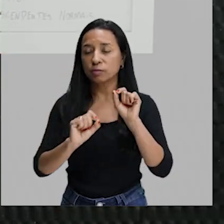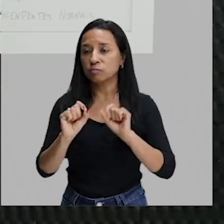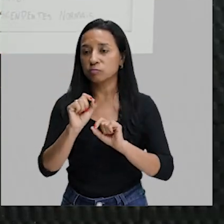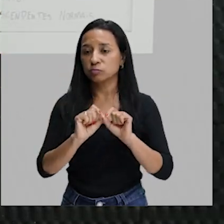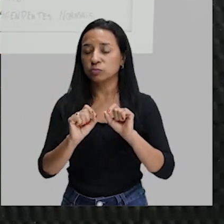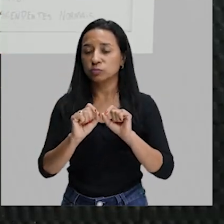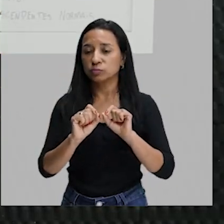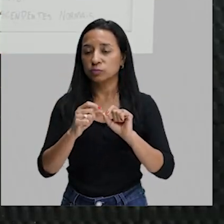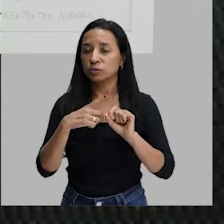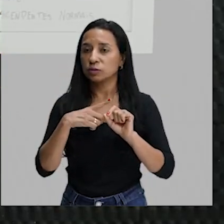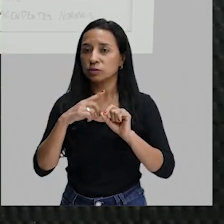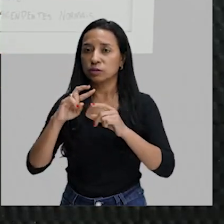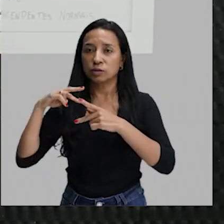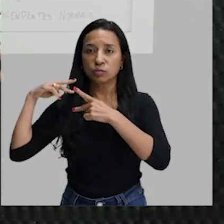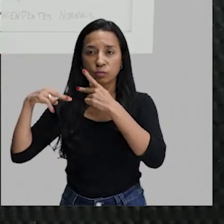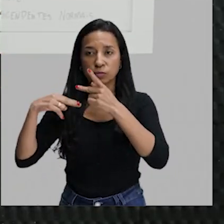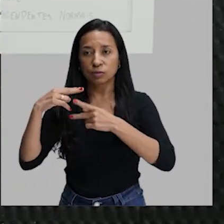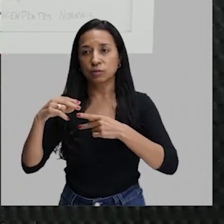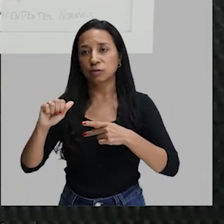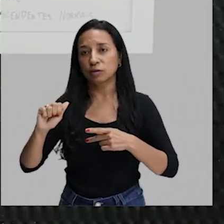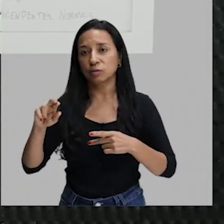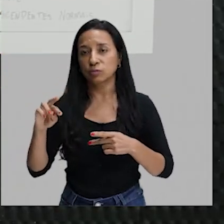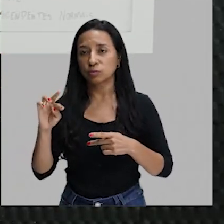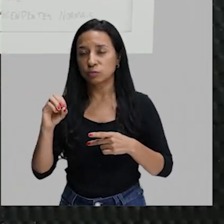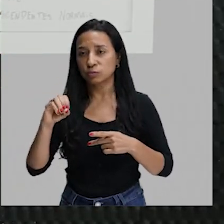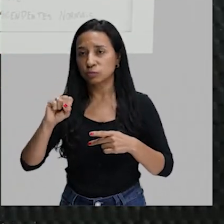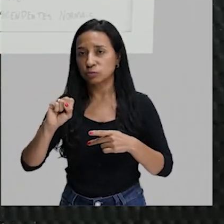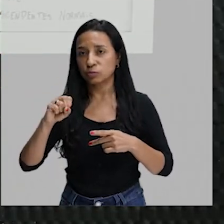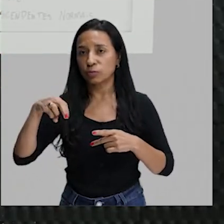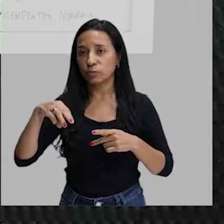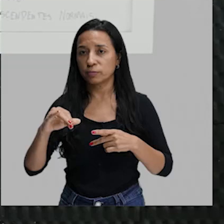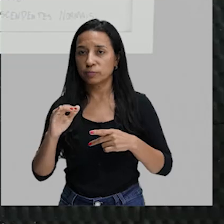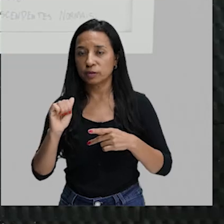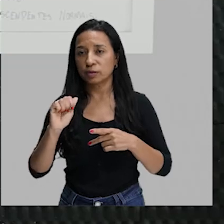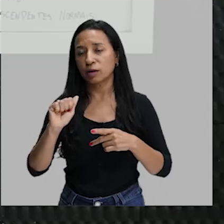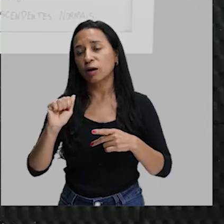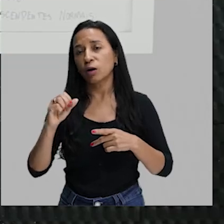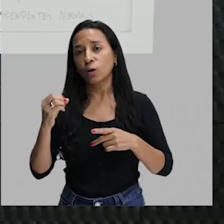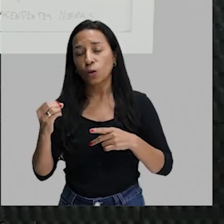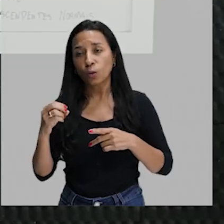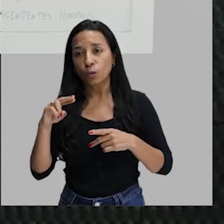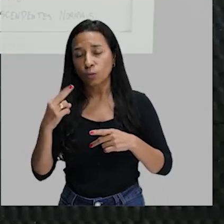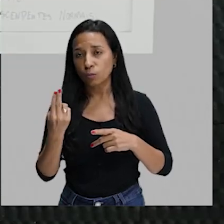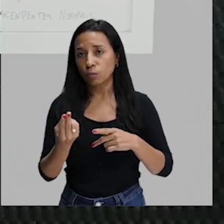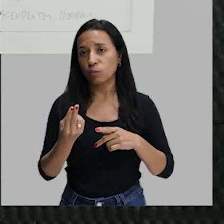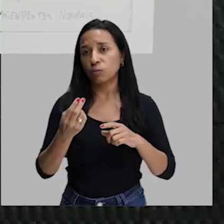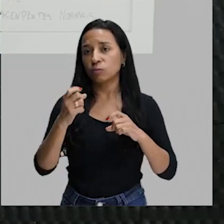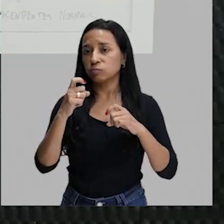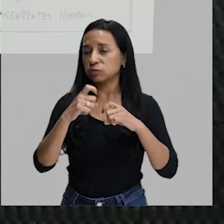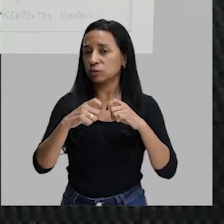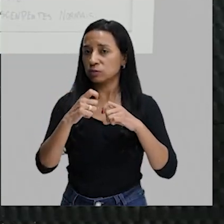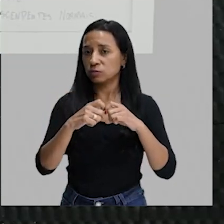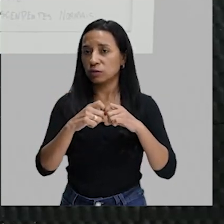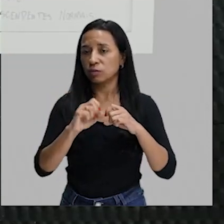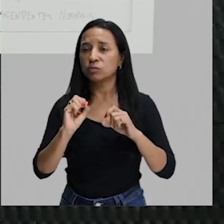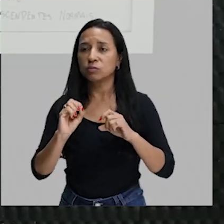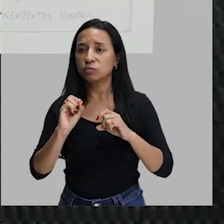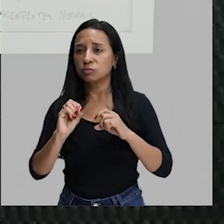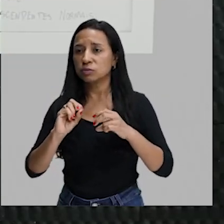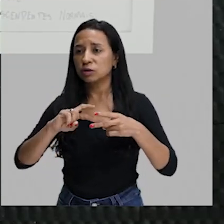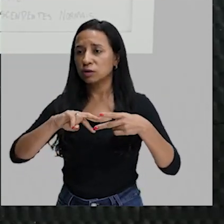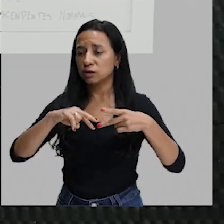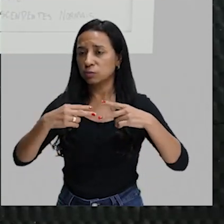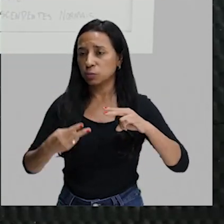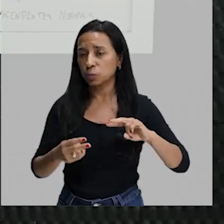se trata de uma herança autossômica ou de uma herança sexual, tá certo? E a gente tem que saber quem é dominante, quem é